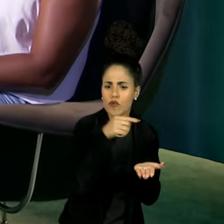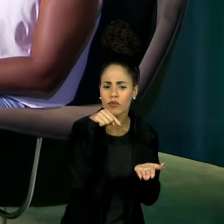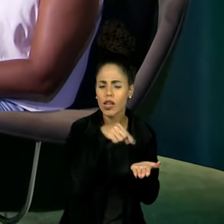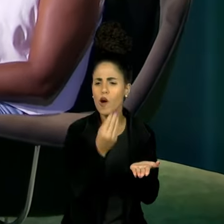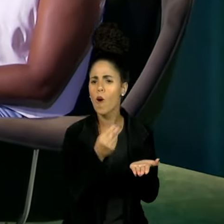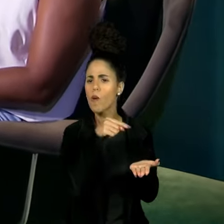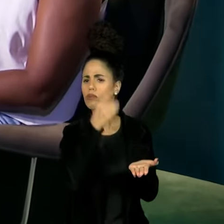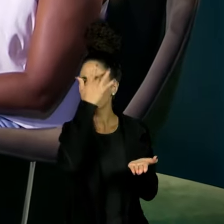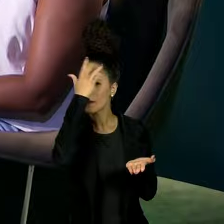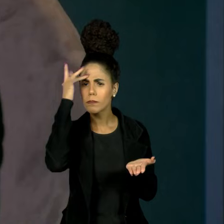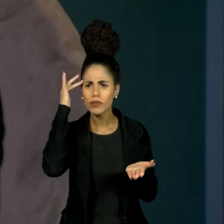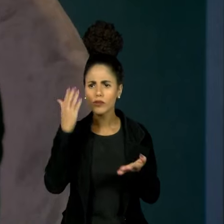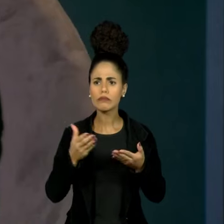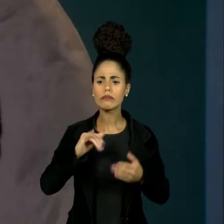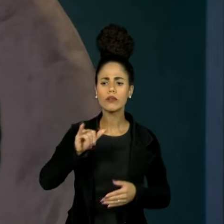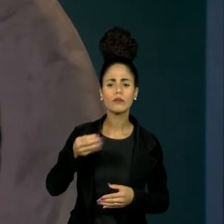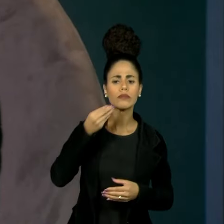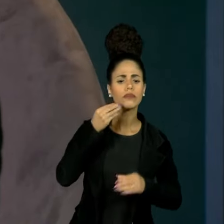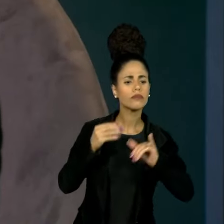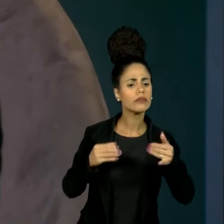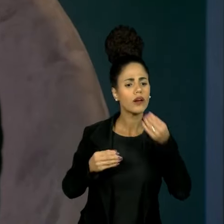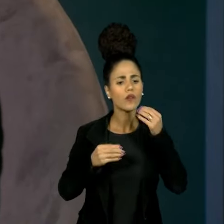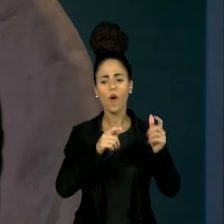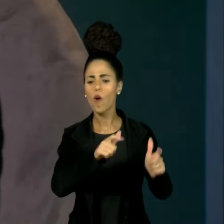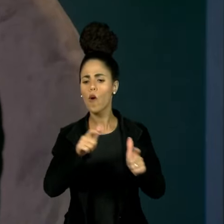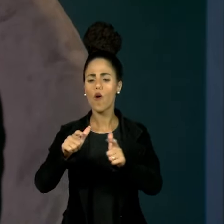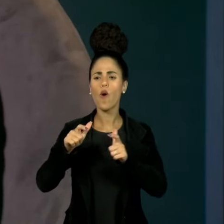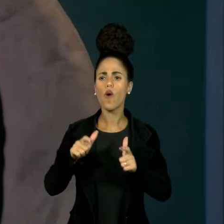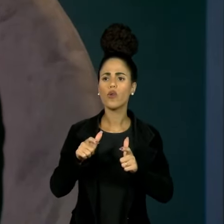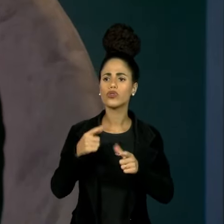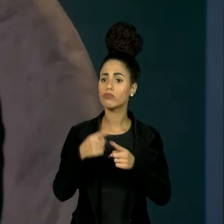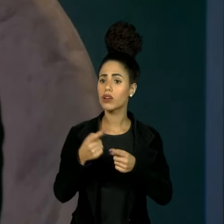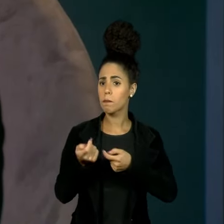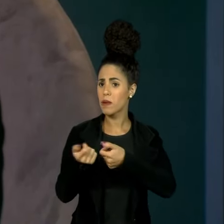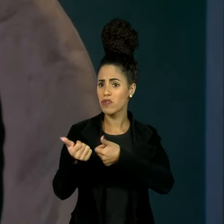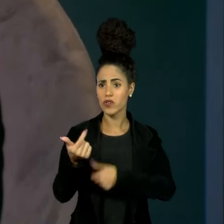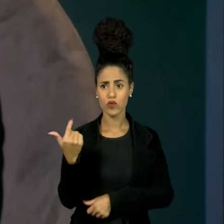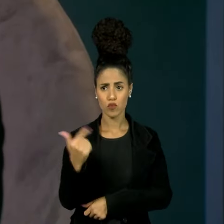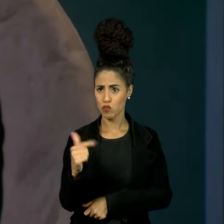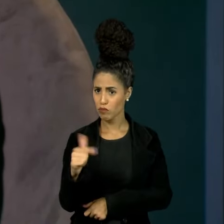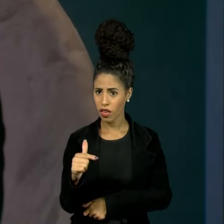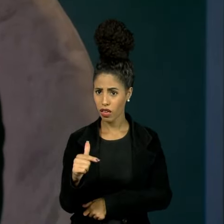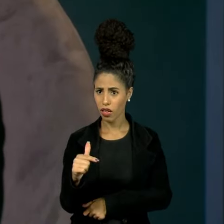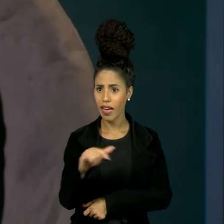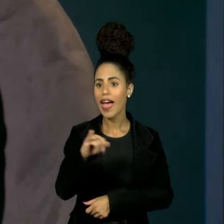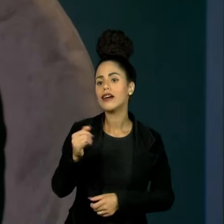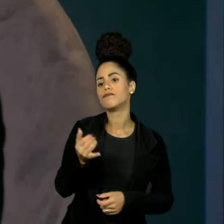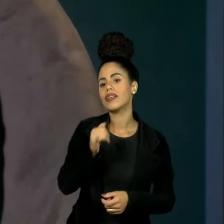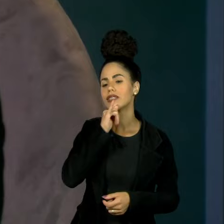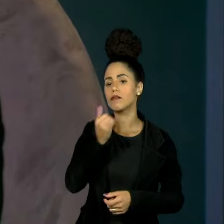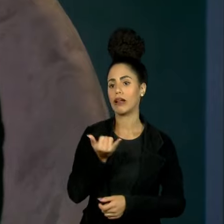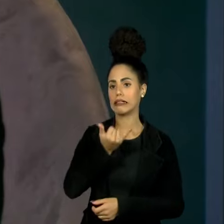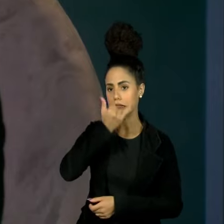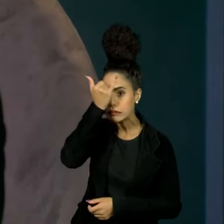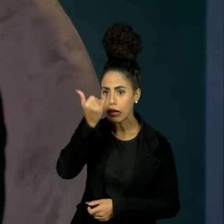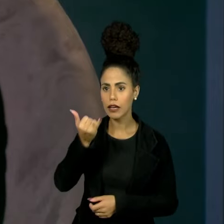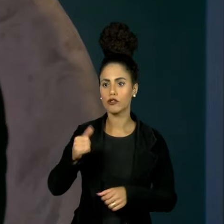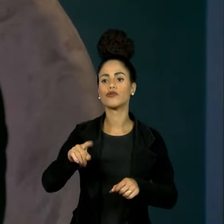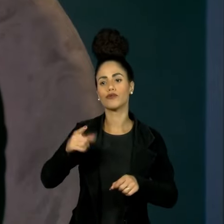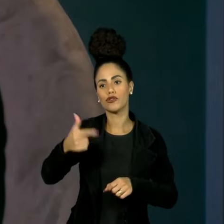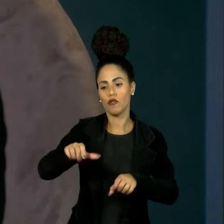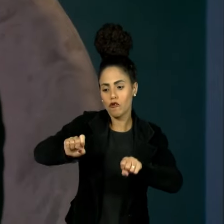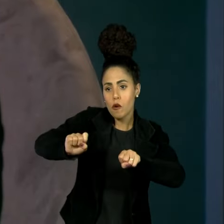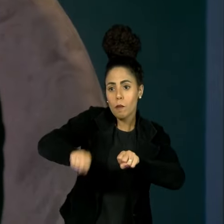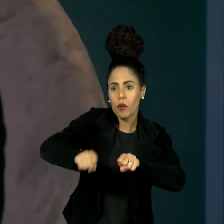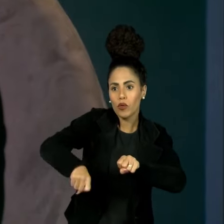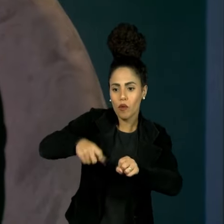sem oportunidade de benefícios previdenciários. Então, se acontece alguma coisa com ele, por exemplo, os motoqueiros, os